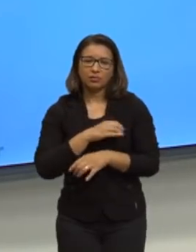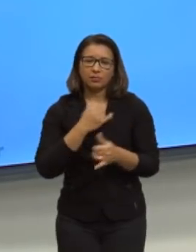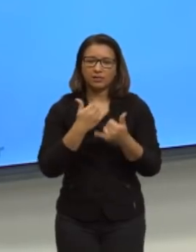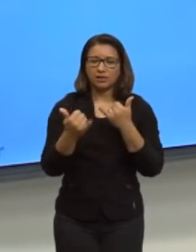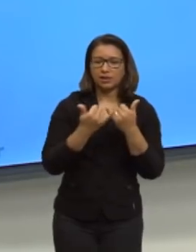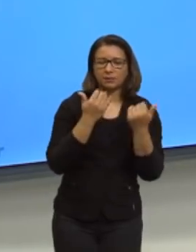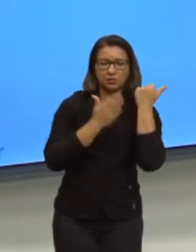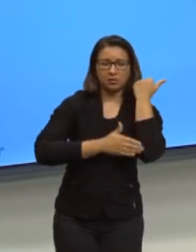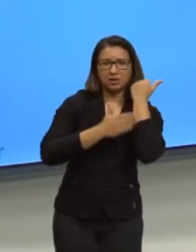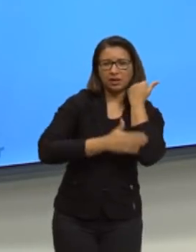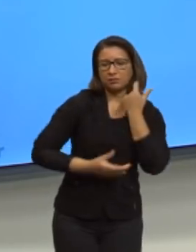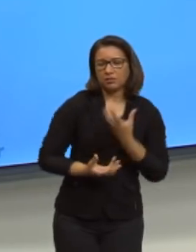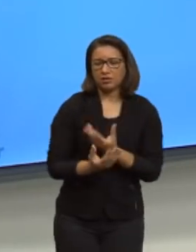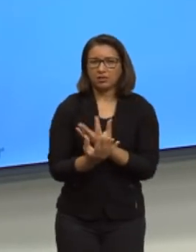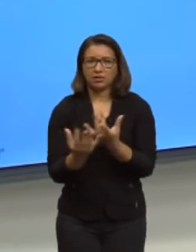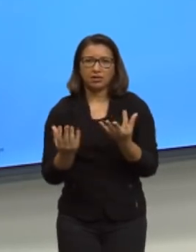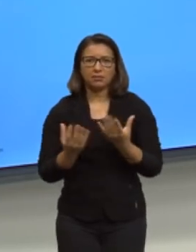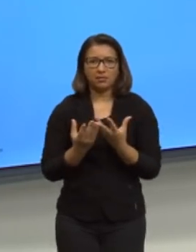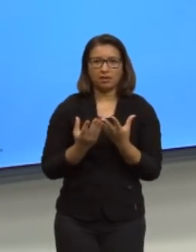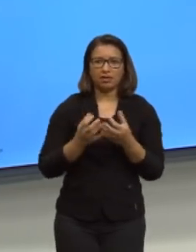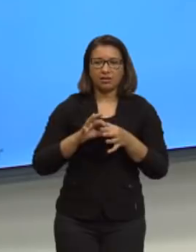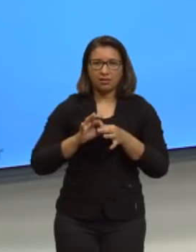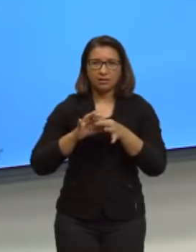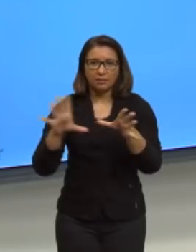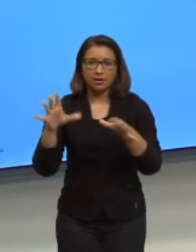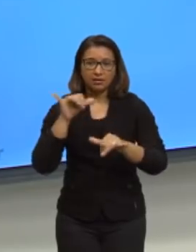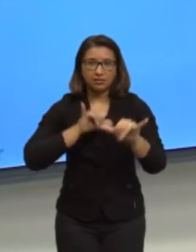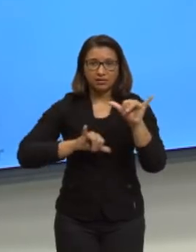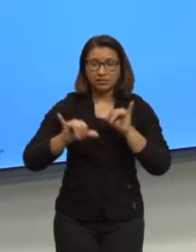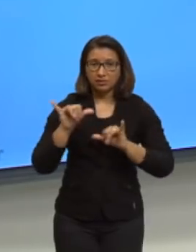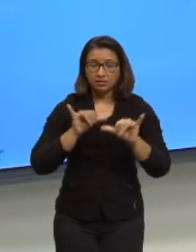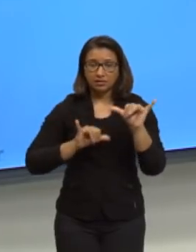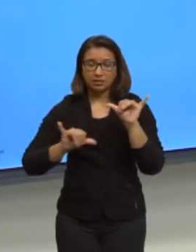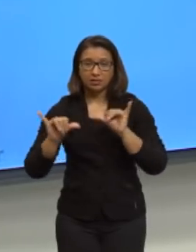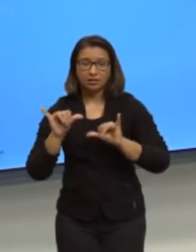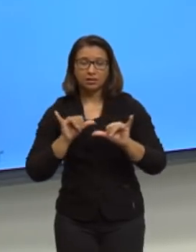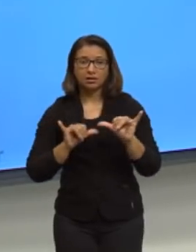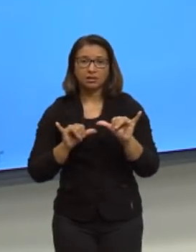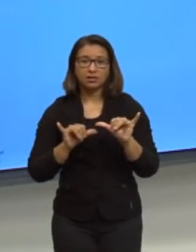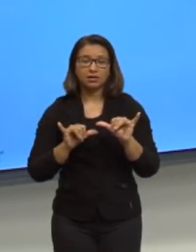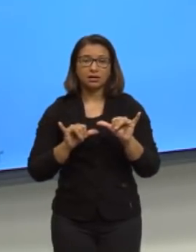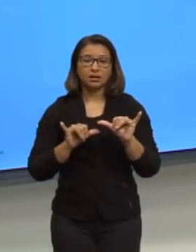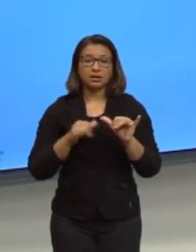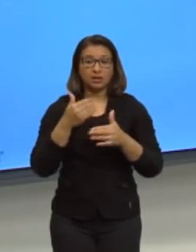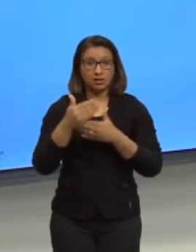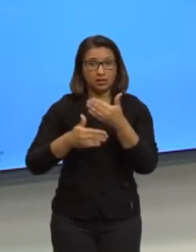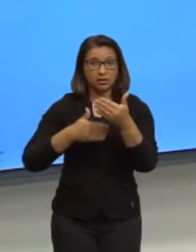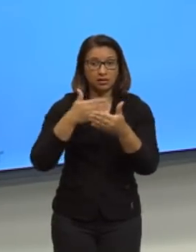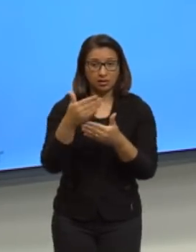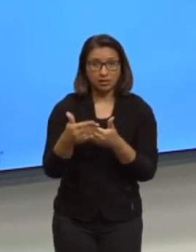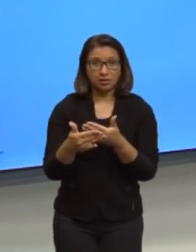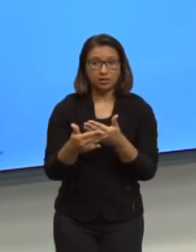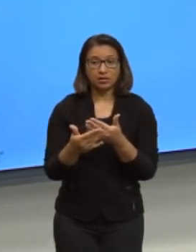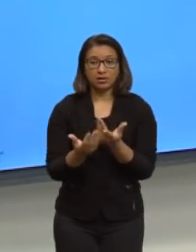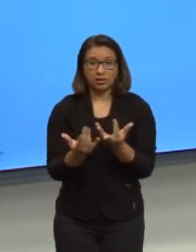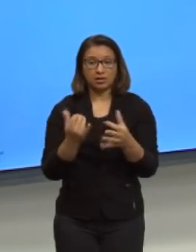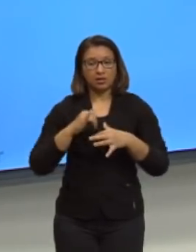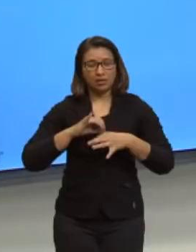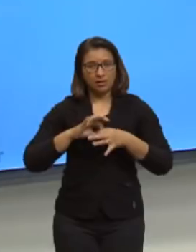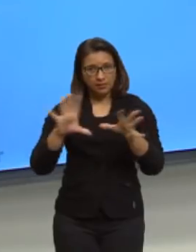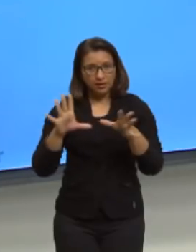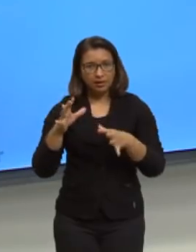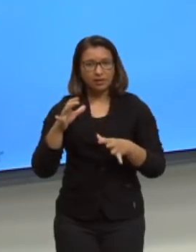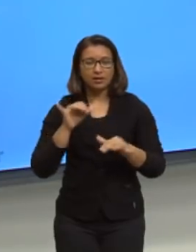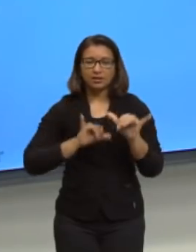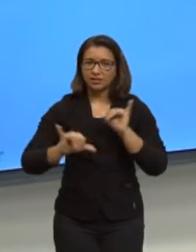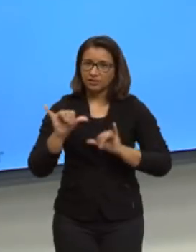lenha né esses processos que liberam energia né esse processo de combustão libera uma energia